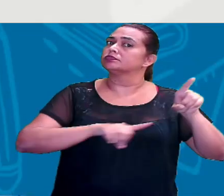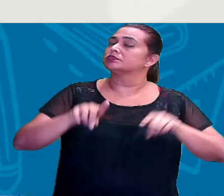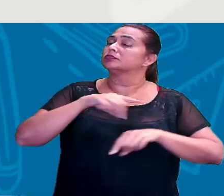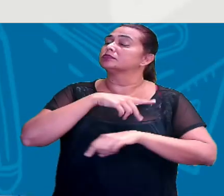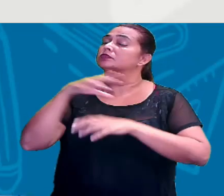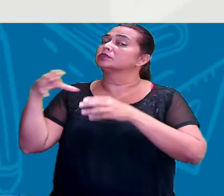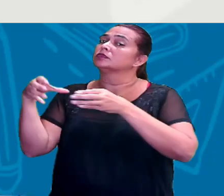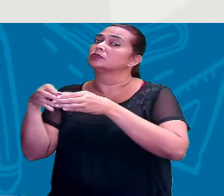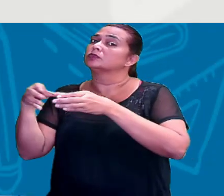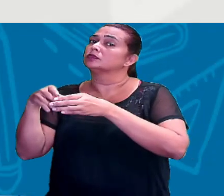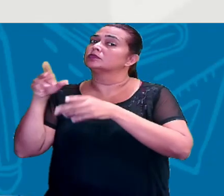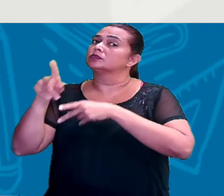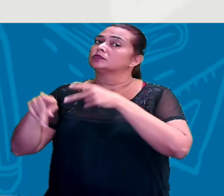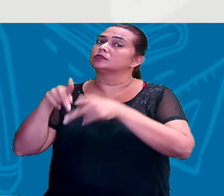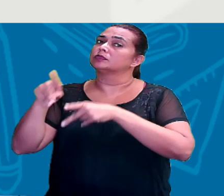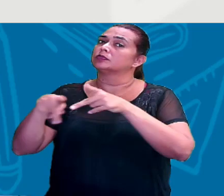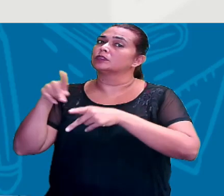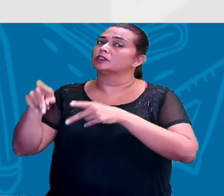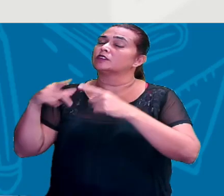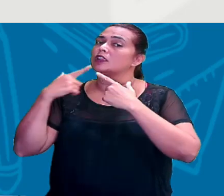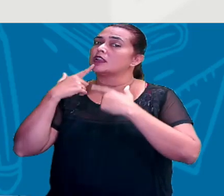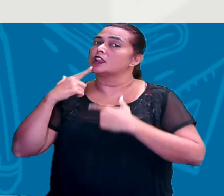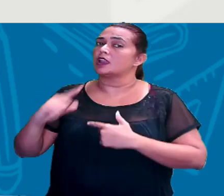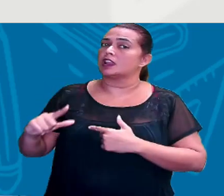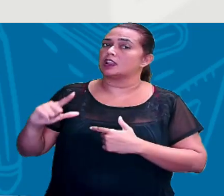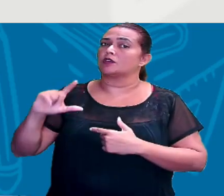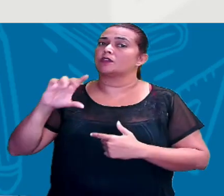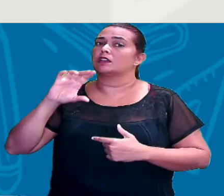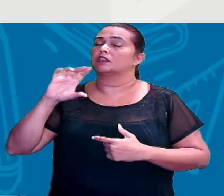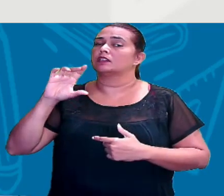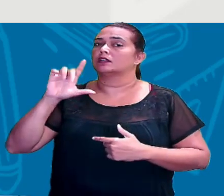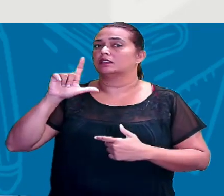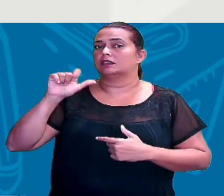povos que tinham origem de língua latina, como Portugal,